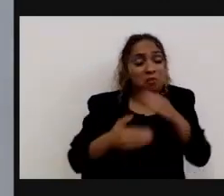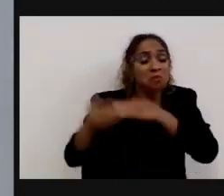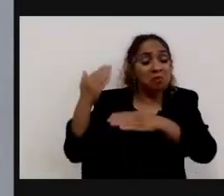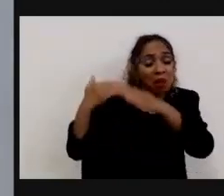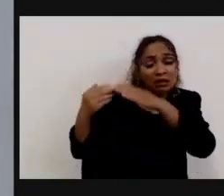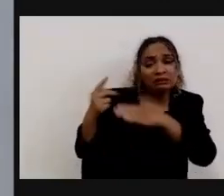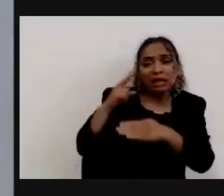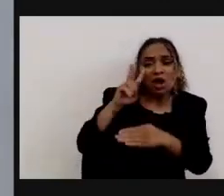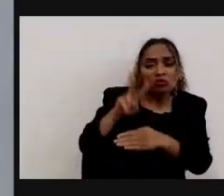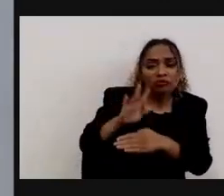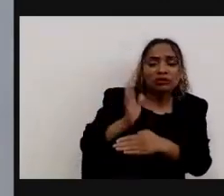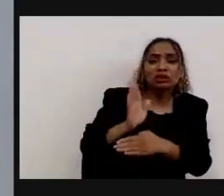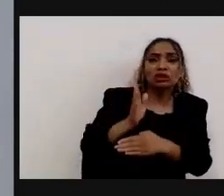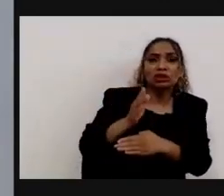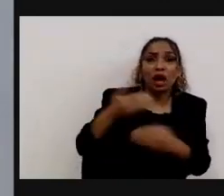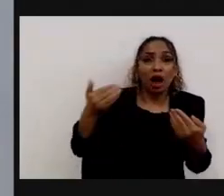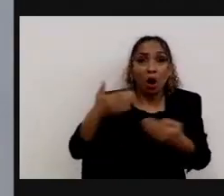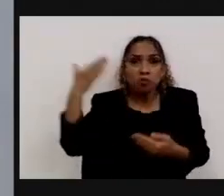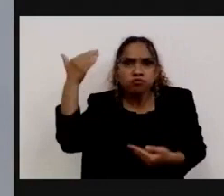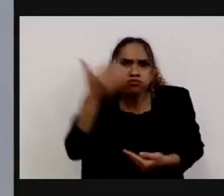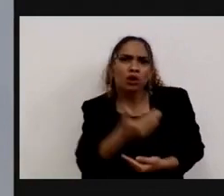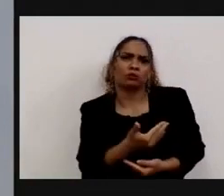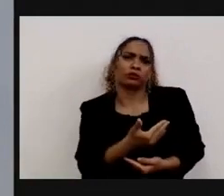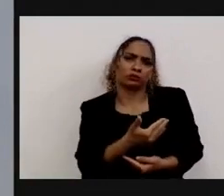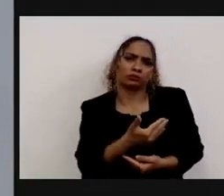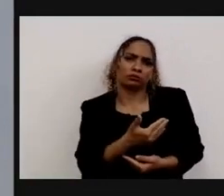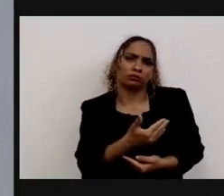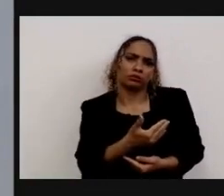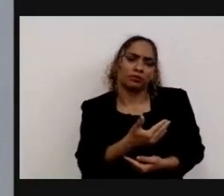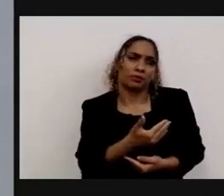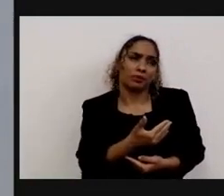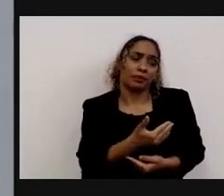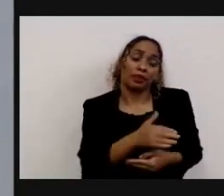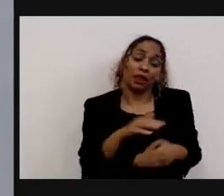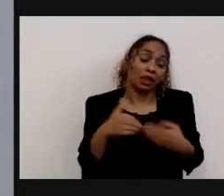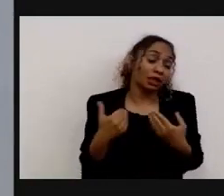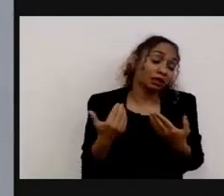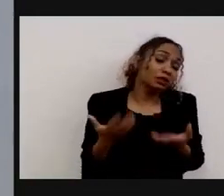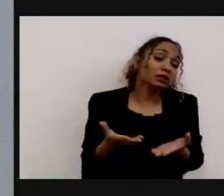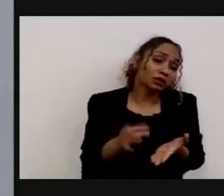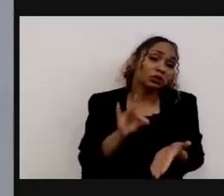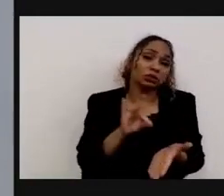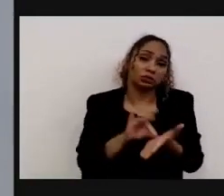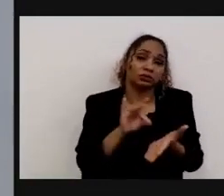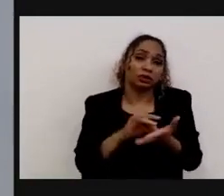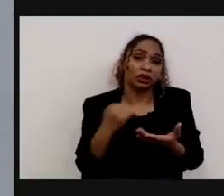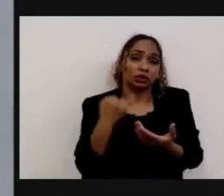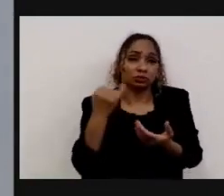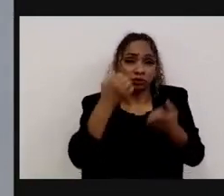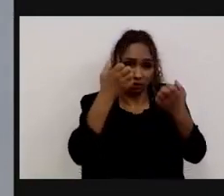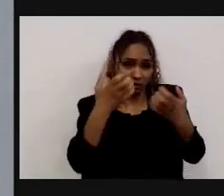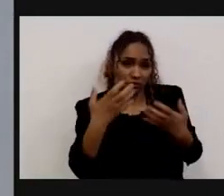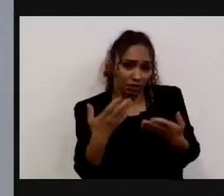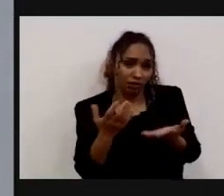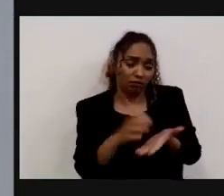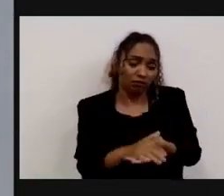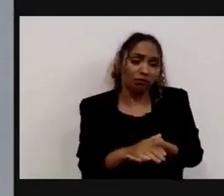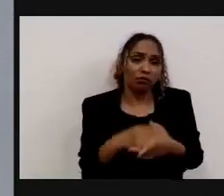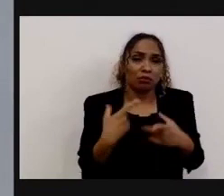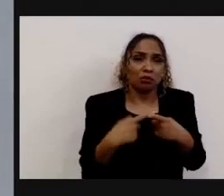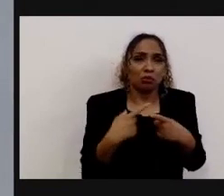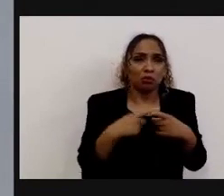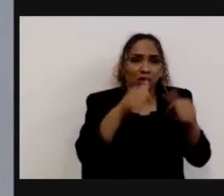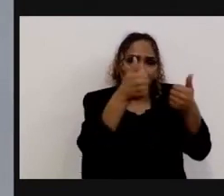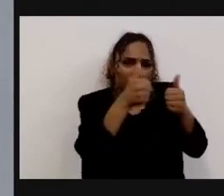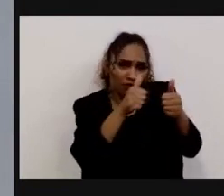prática precisamos precisou provar né Isso foi e é realmente importante falar sobre isso até